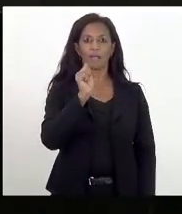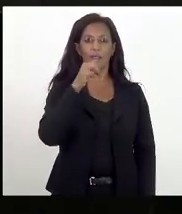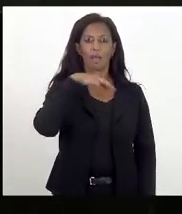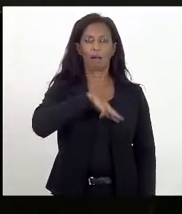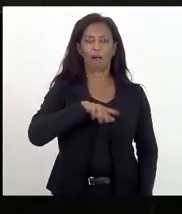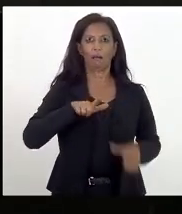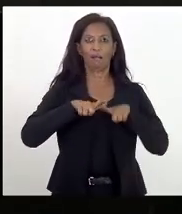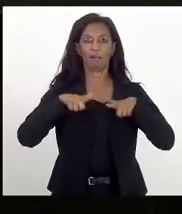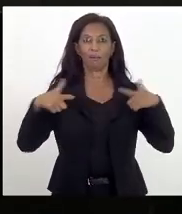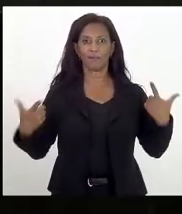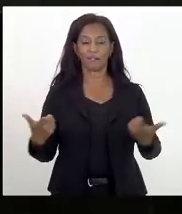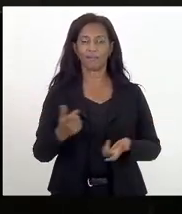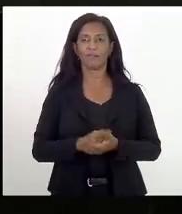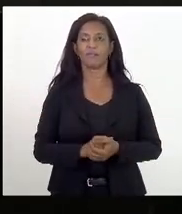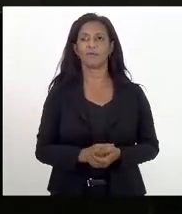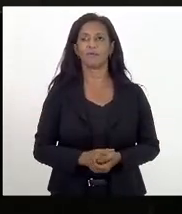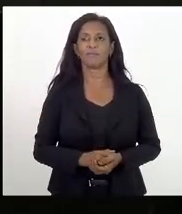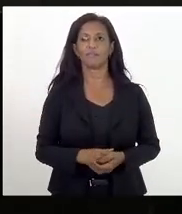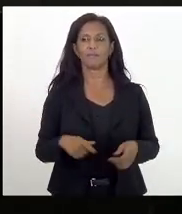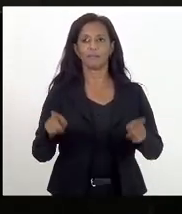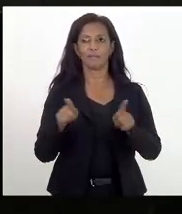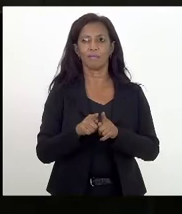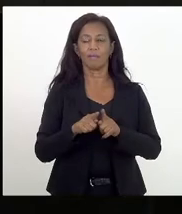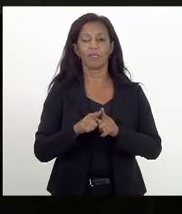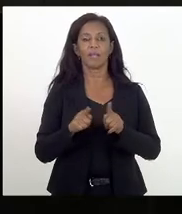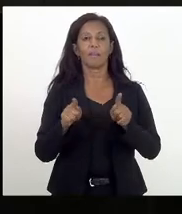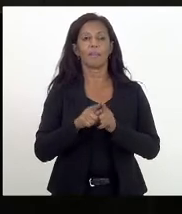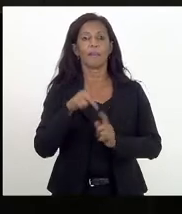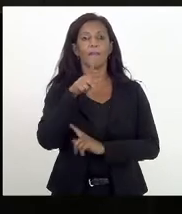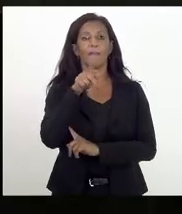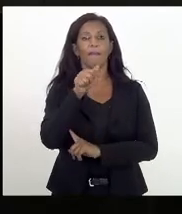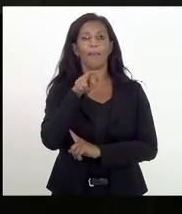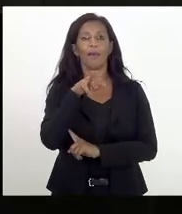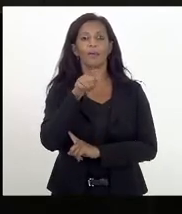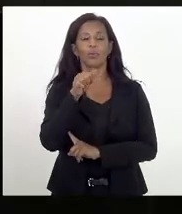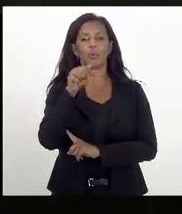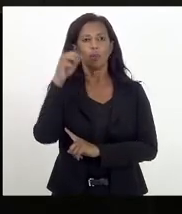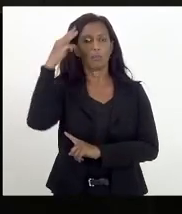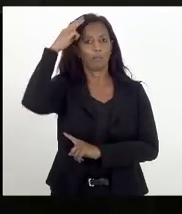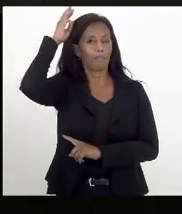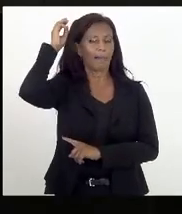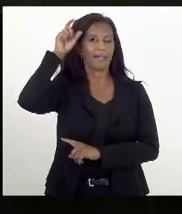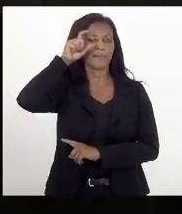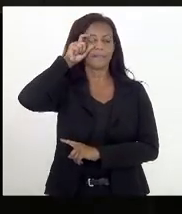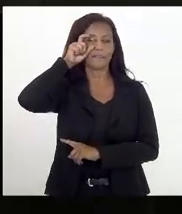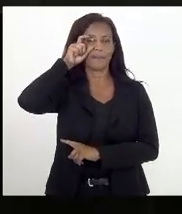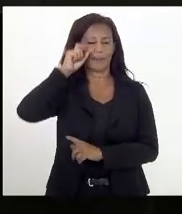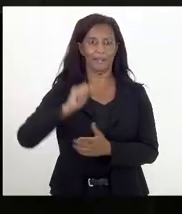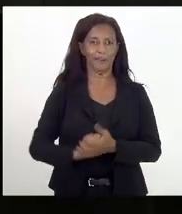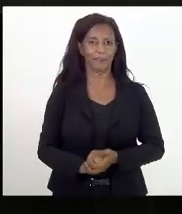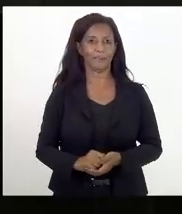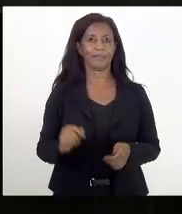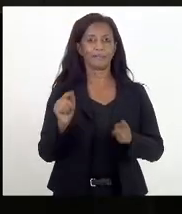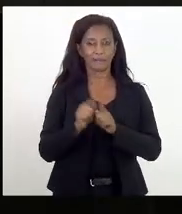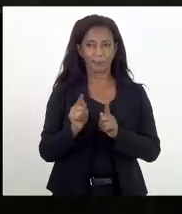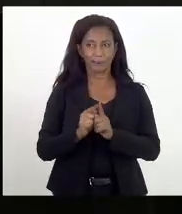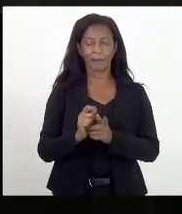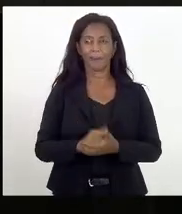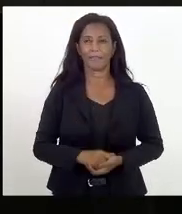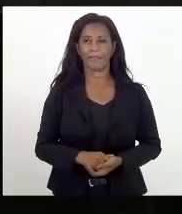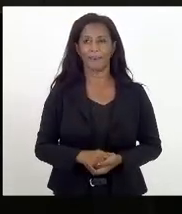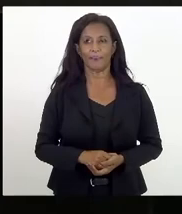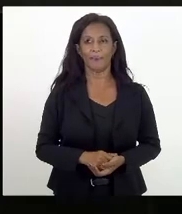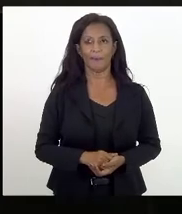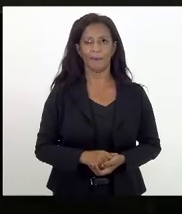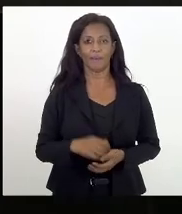deputada Martha Rocha e da Patrulha Maria da Penha salas delegacia especializada investimento de 14 milhões de